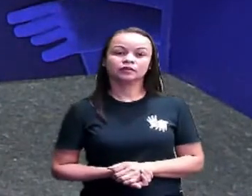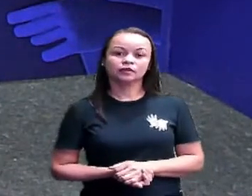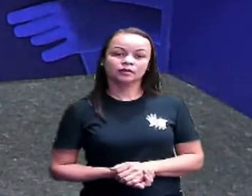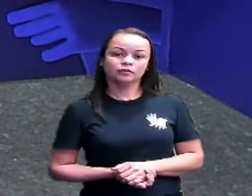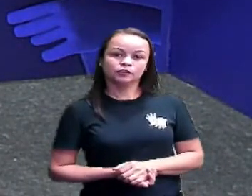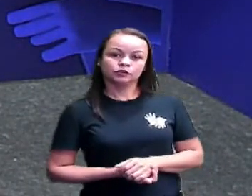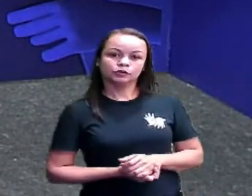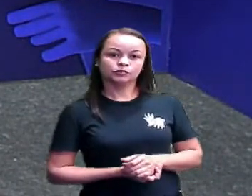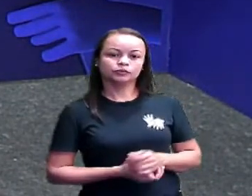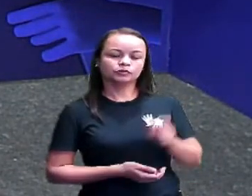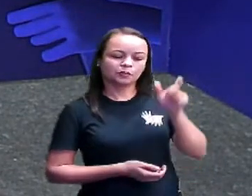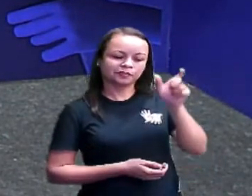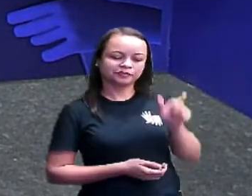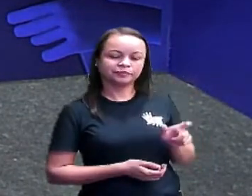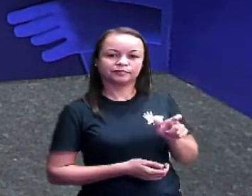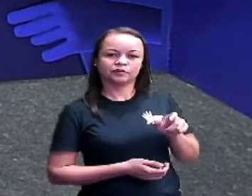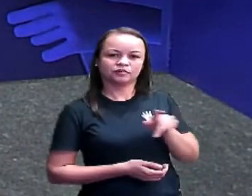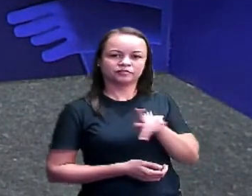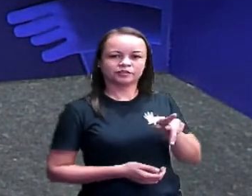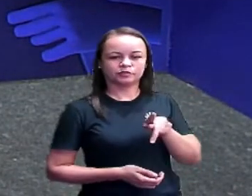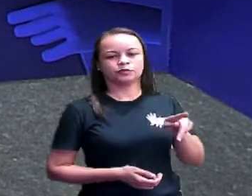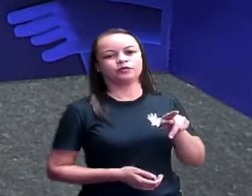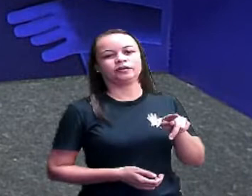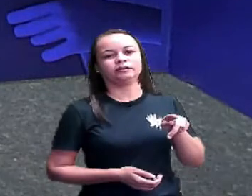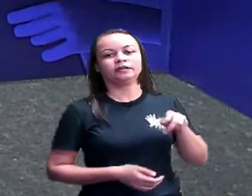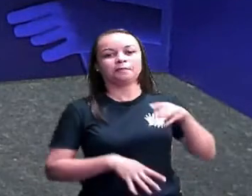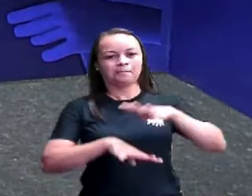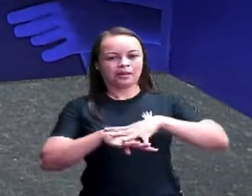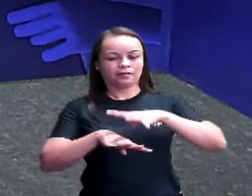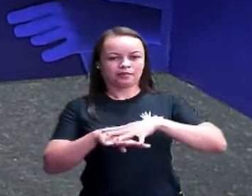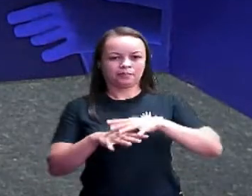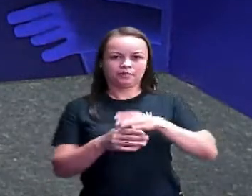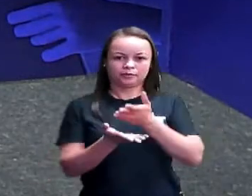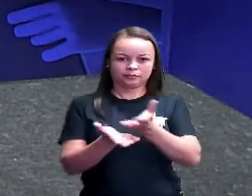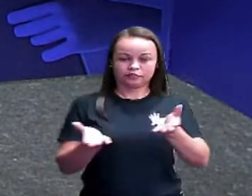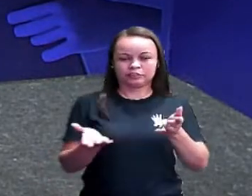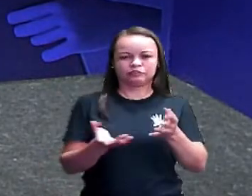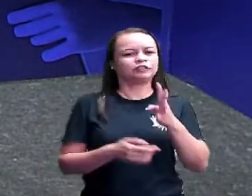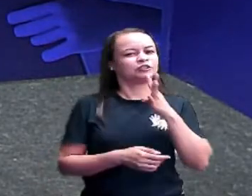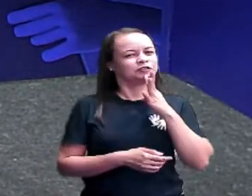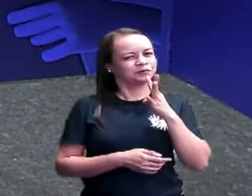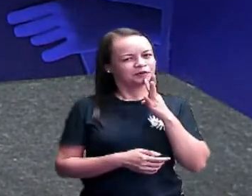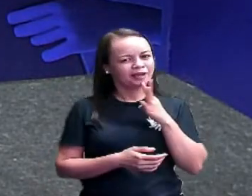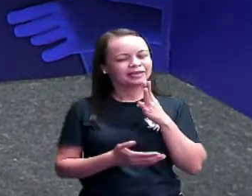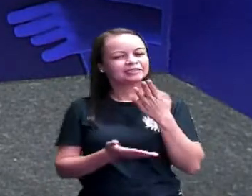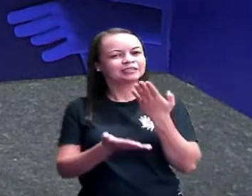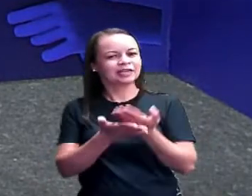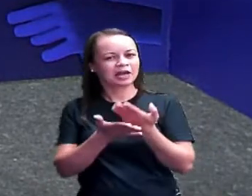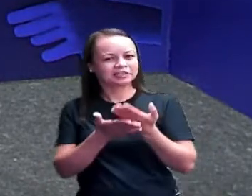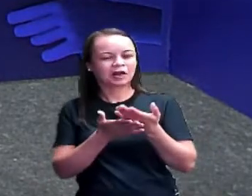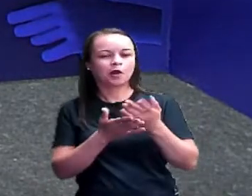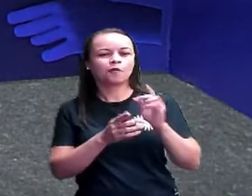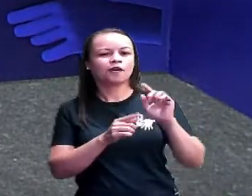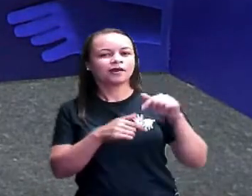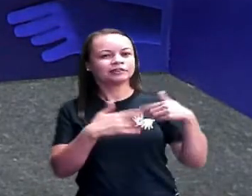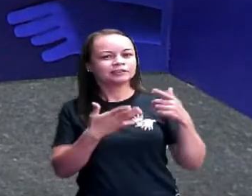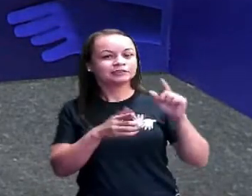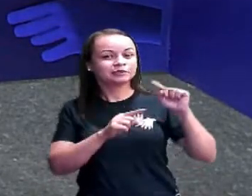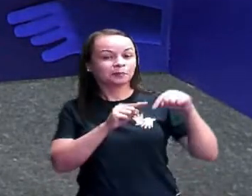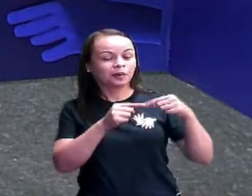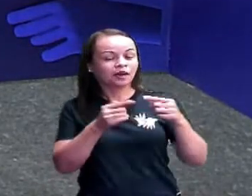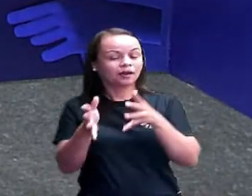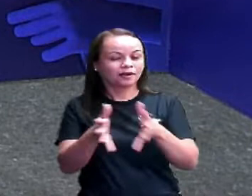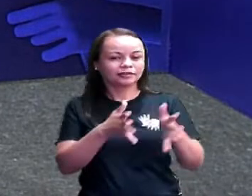a professora de matemática de vocês, que vocês já me conhecem aqui de outras aulinhas. Eu me chamo